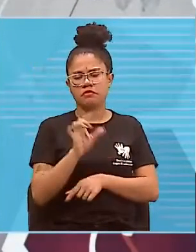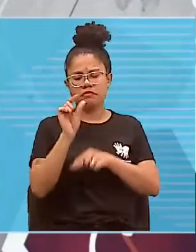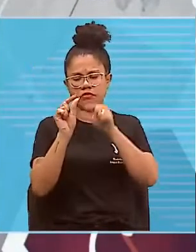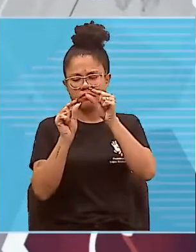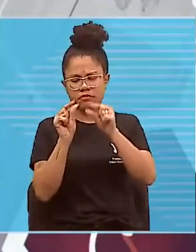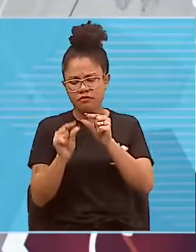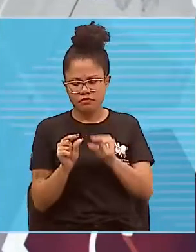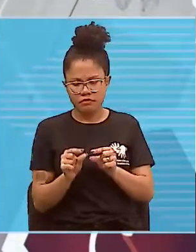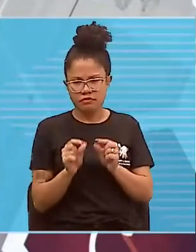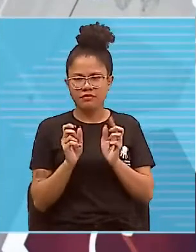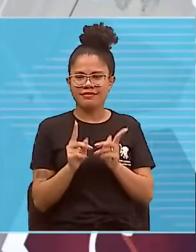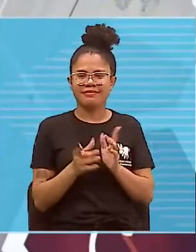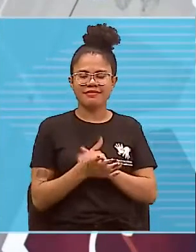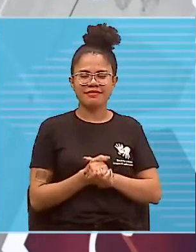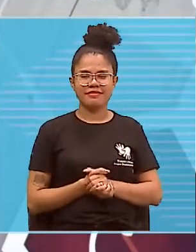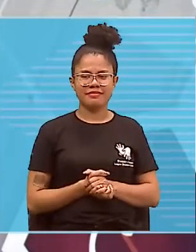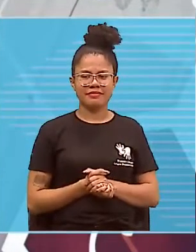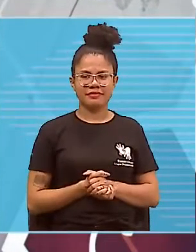beleza